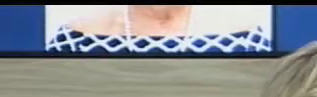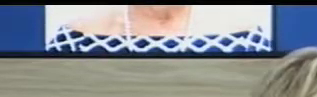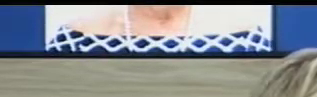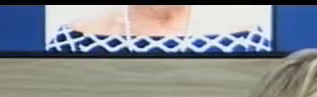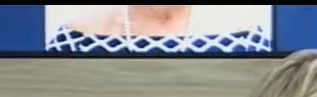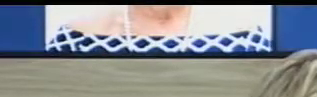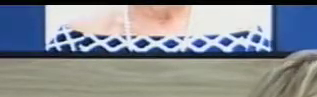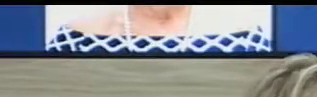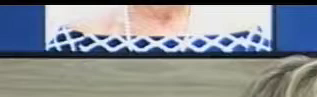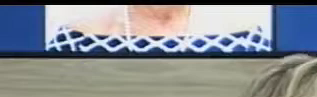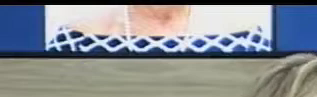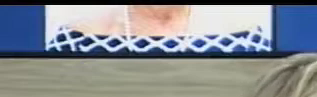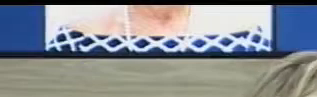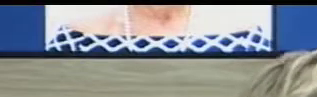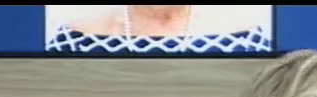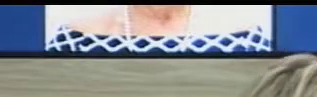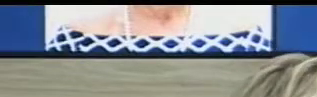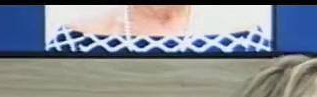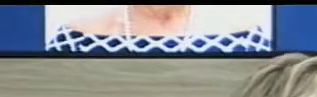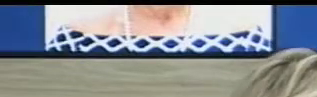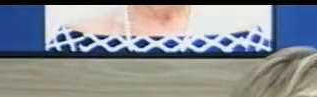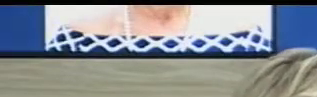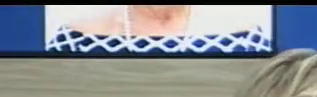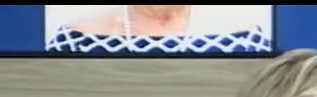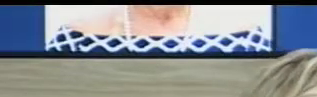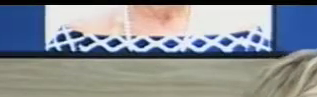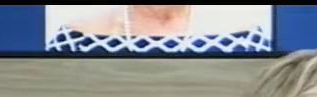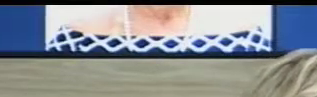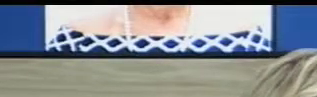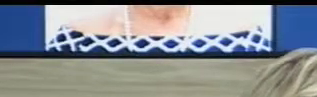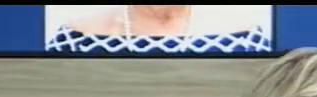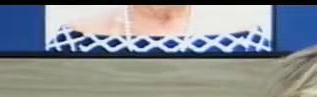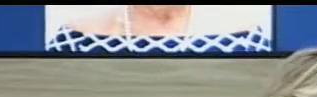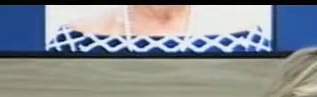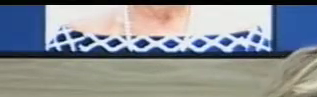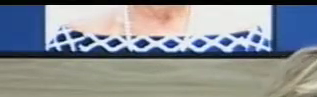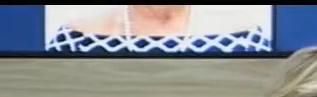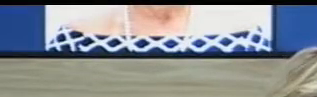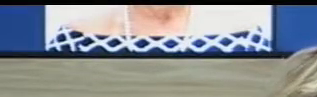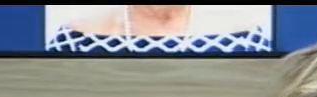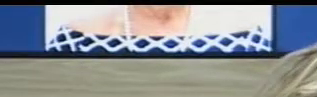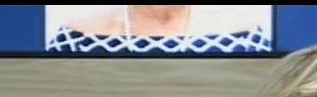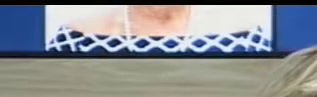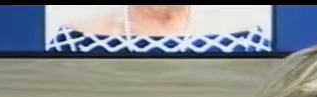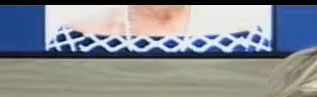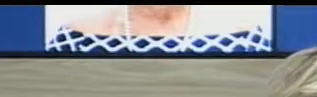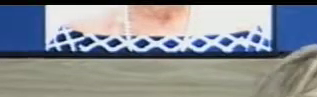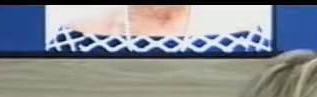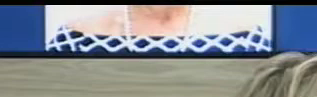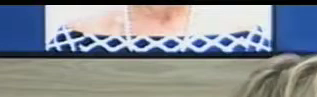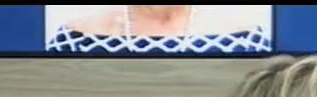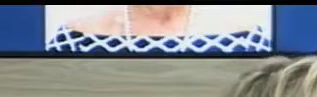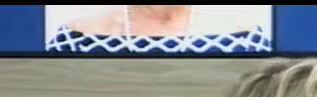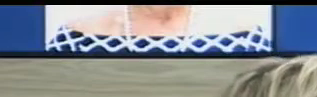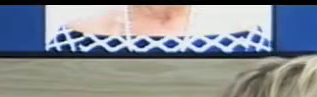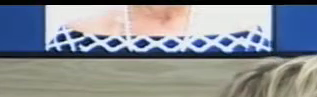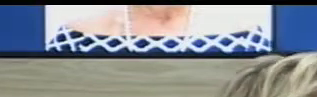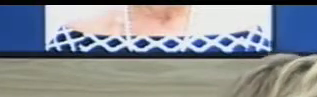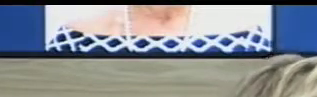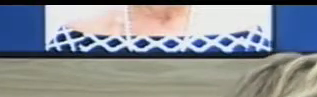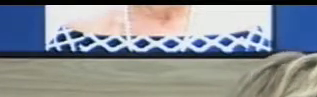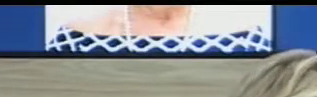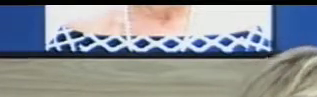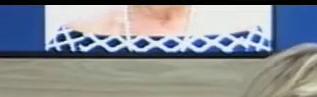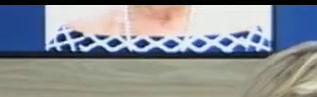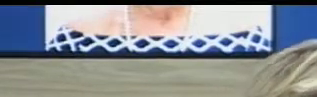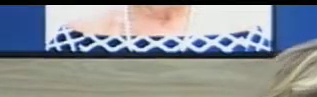pessoas extremamente religiosas, e que entendo a religião como estender a